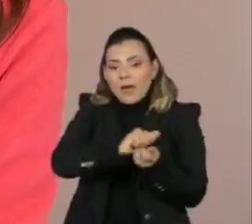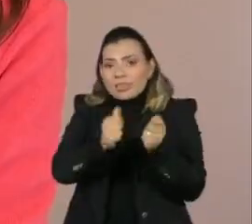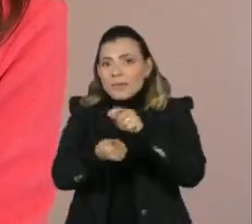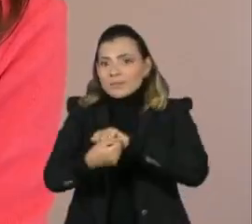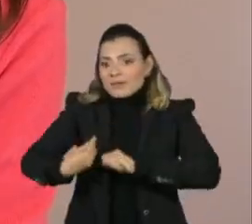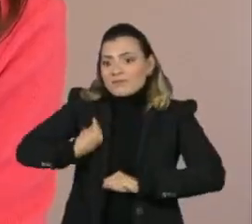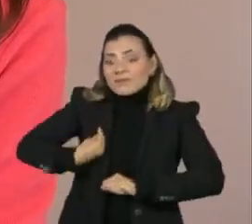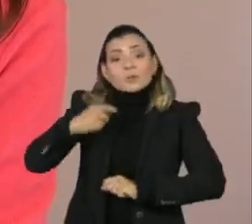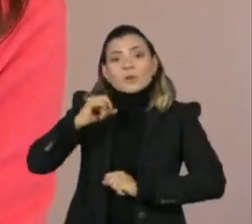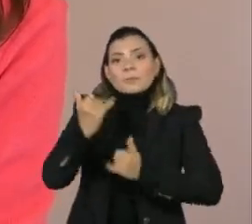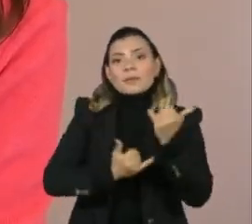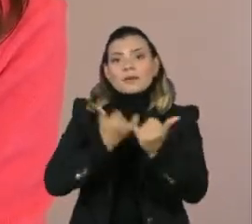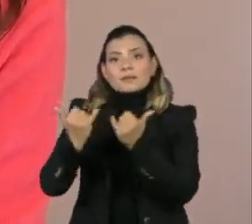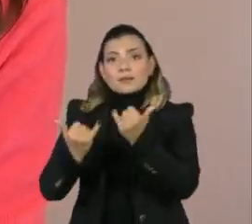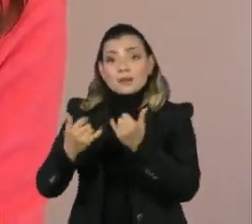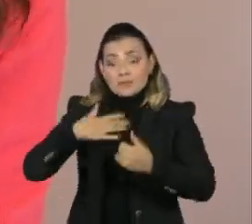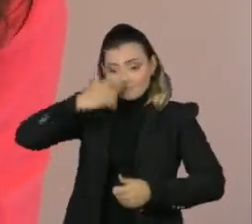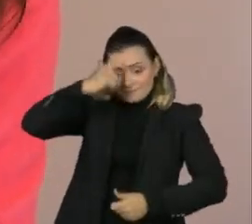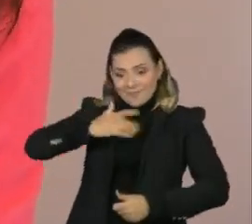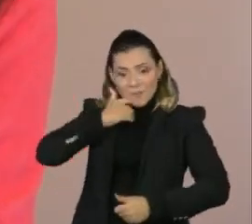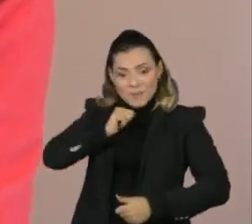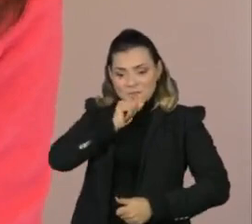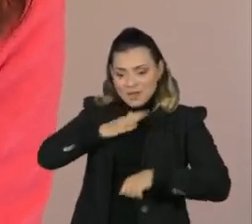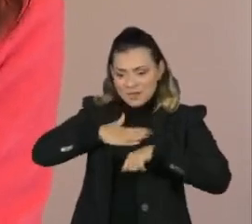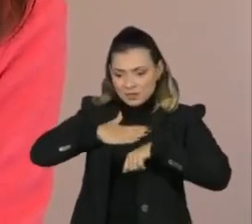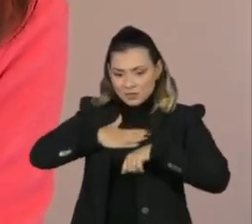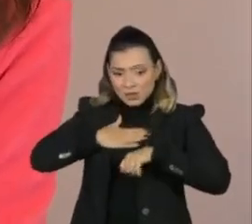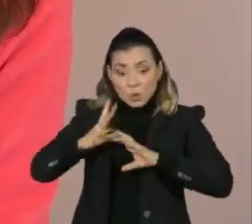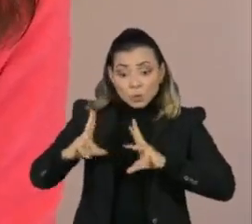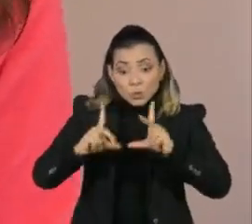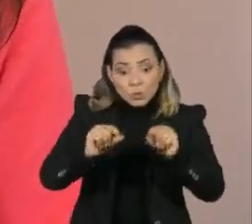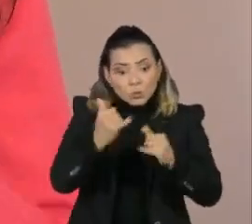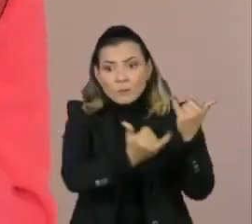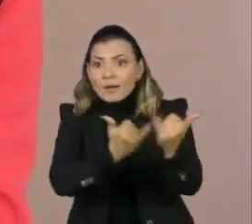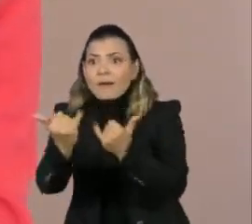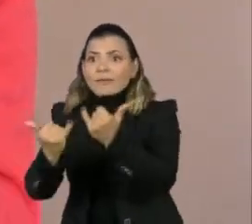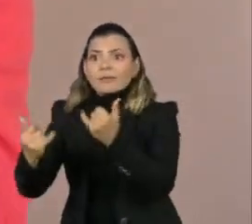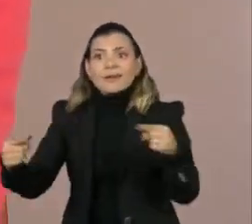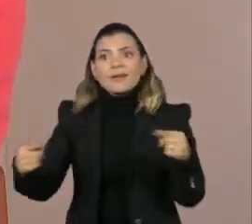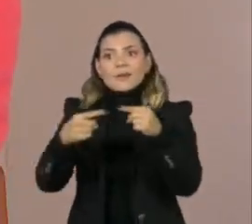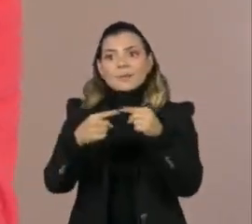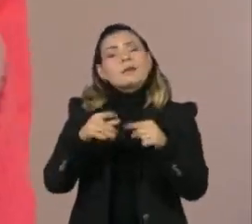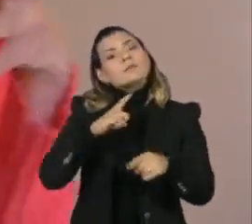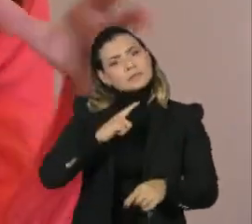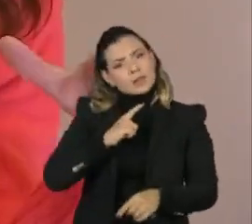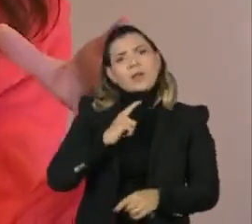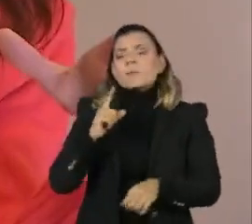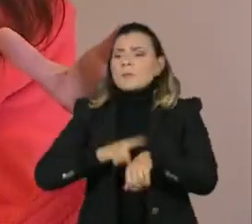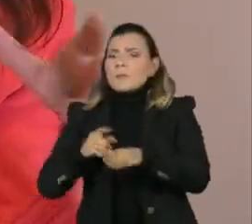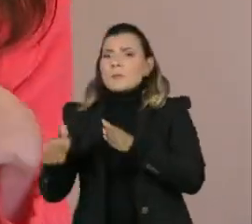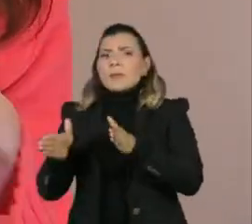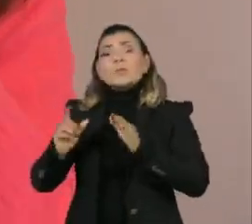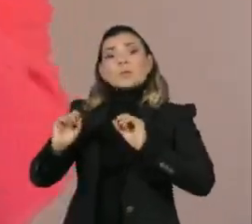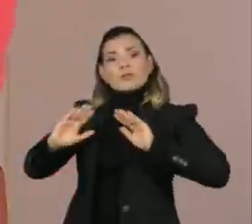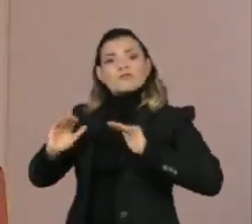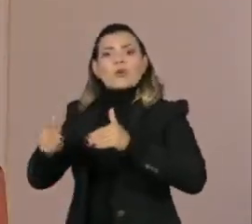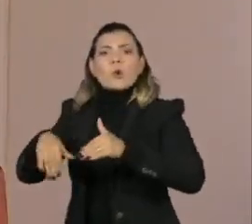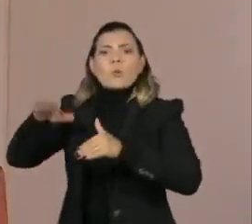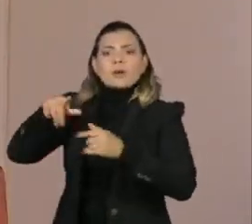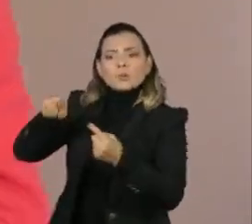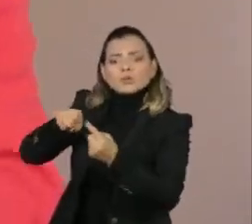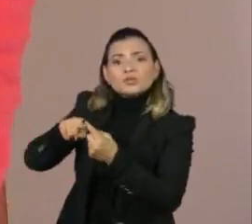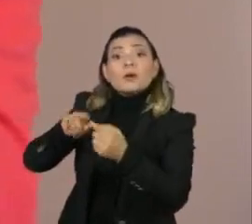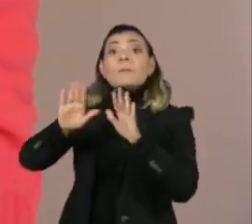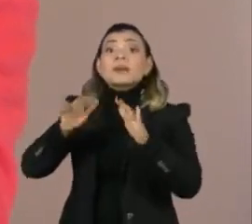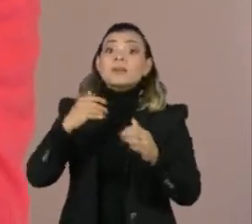brincadeira tá maternidade me trouxe que a entender que tudo é um brincar entendeu É óbvio que tem as horas que a gente faz as coisas mais direcionadas mas